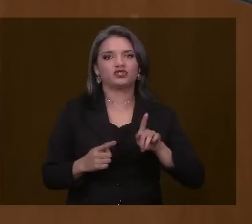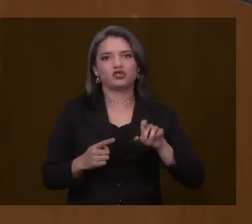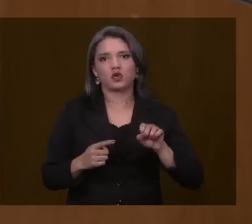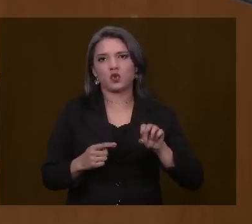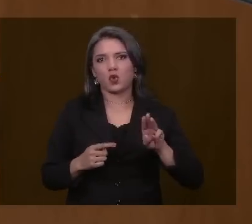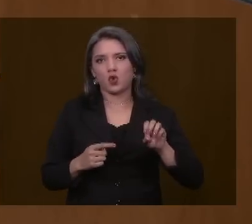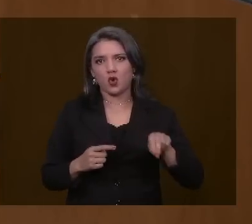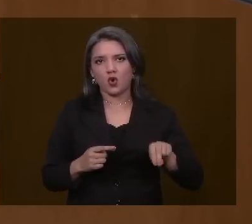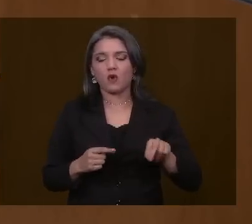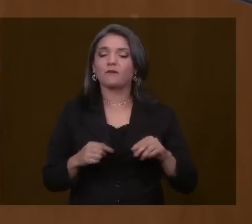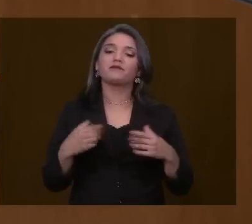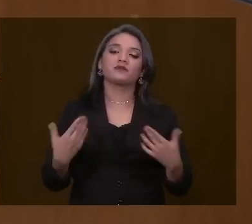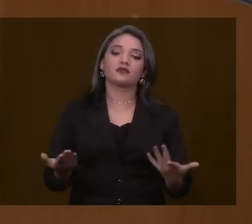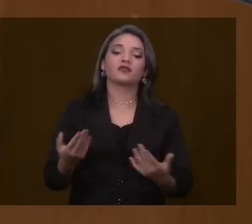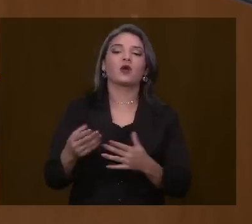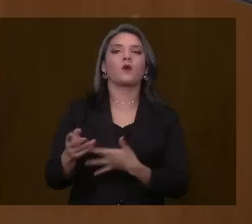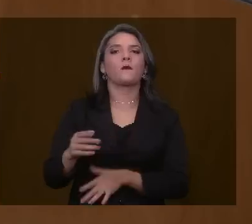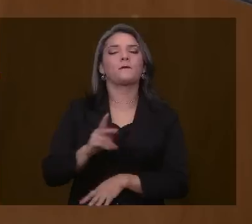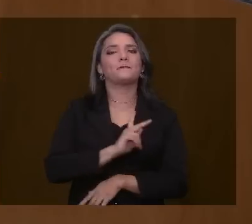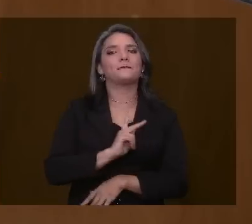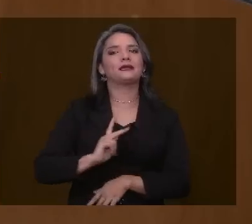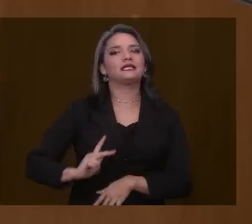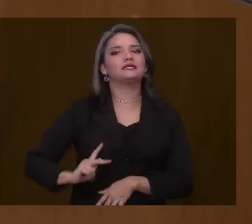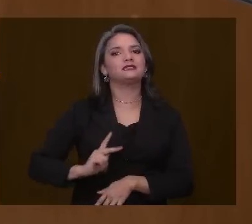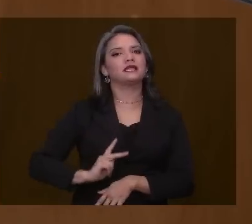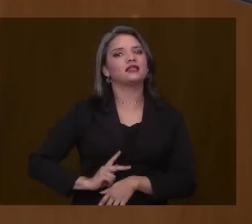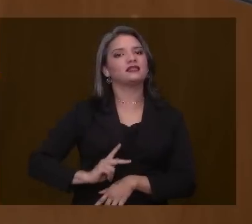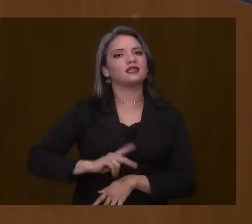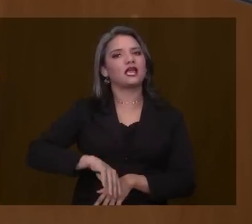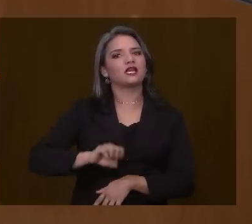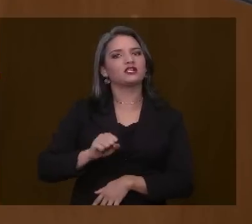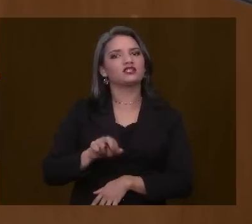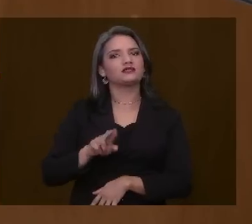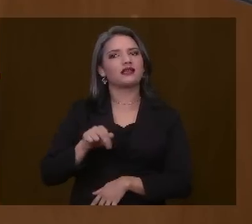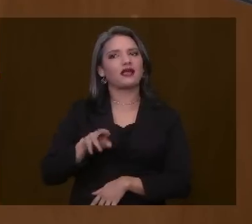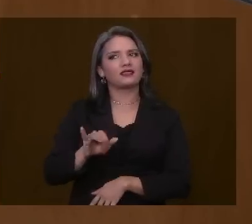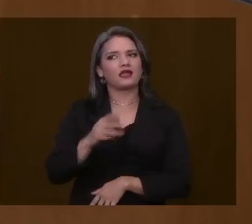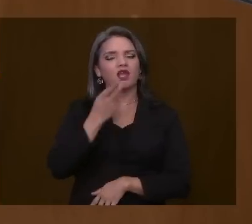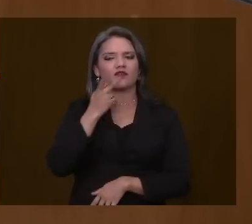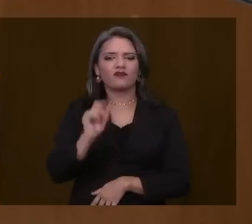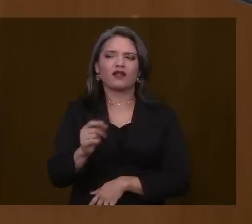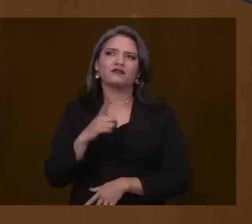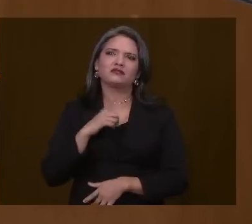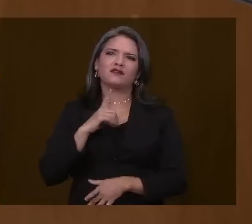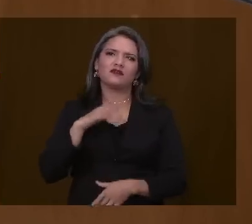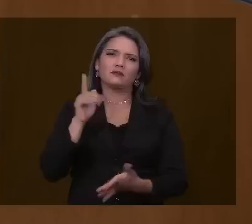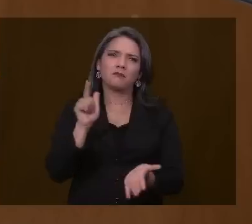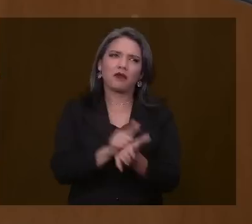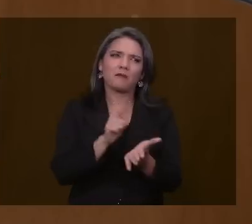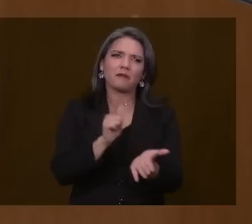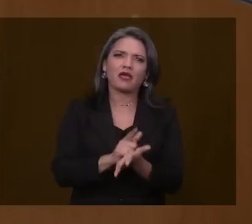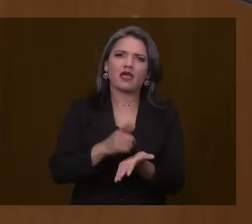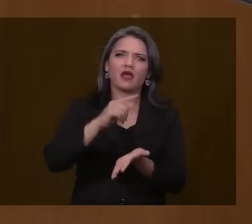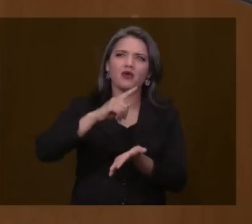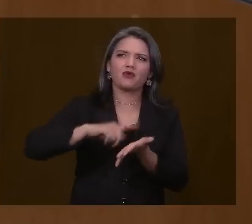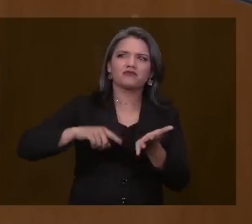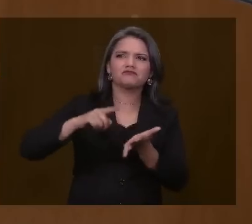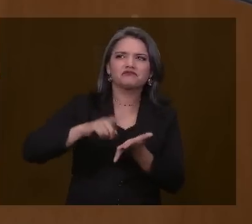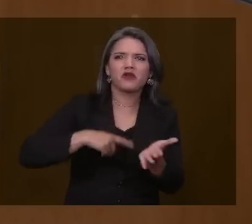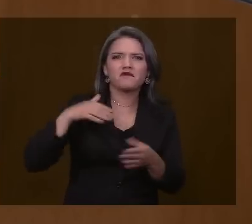Anotava o presidente Sarney nesse artigo. Cédulas, voto de cruz e outras